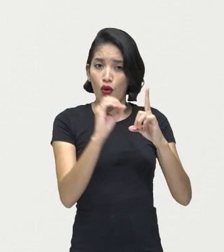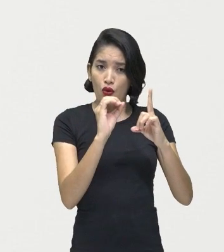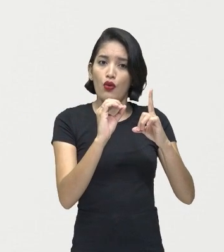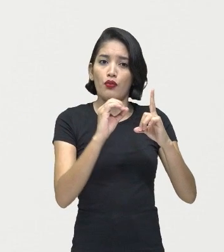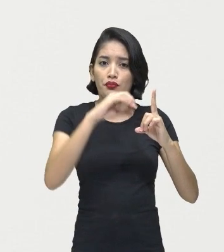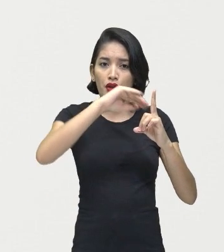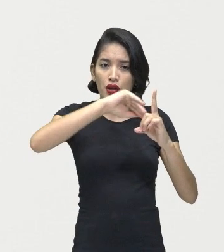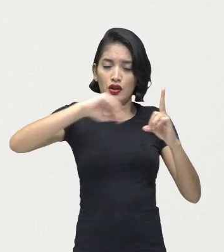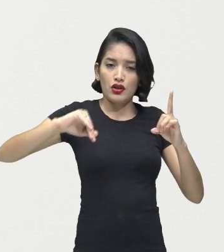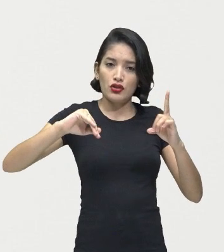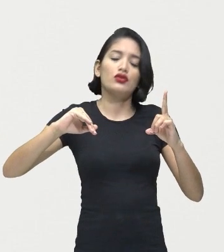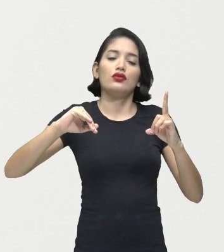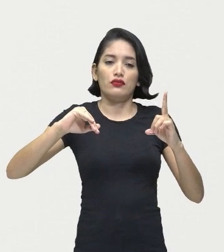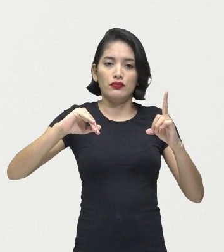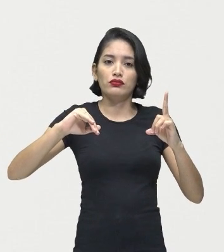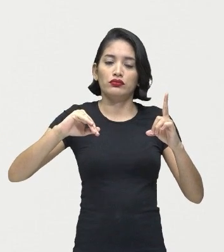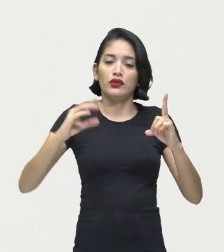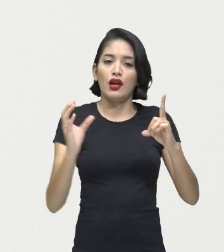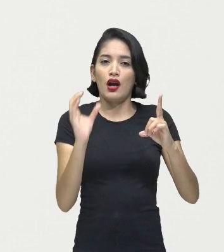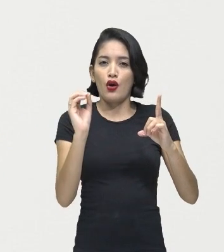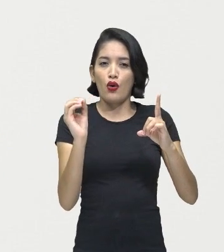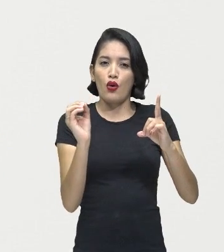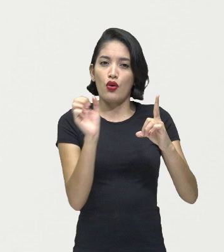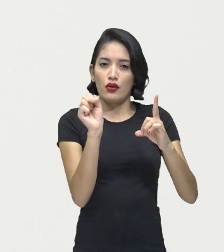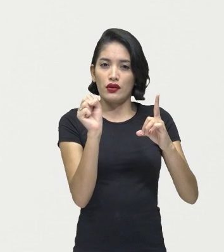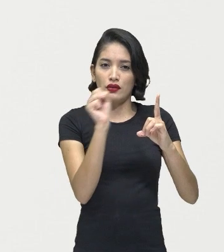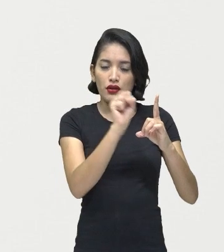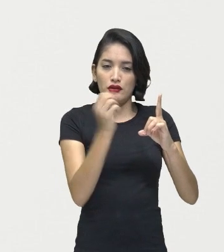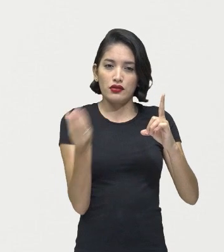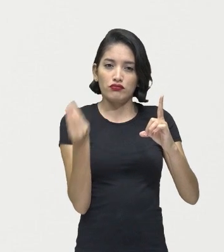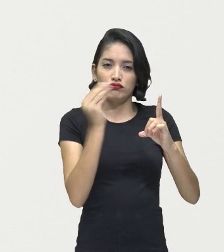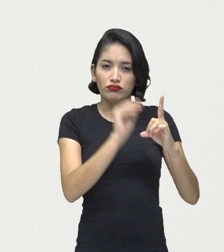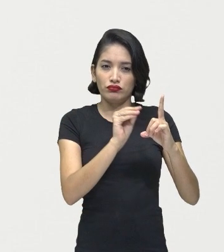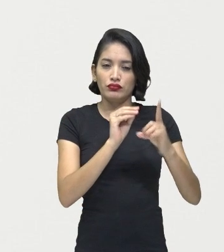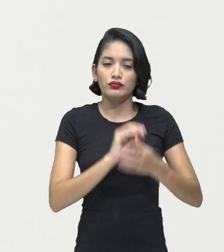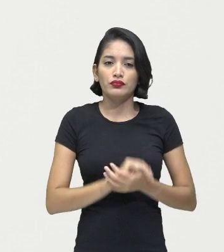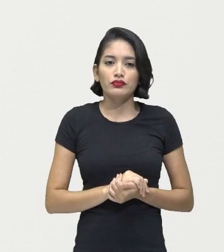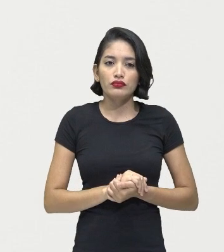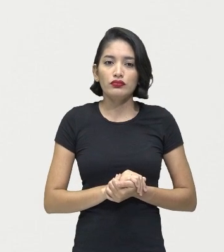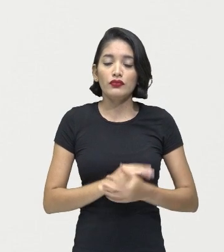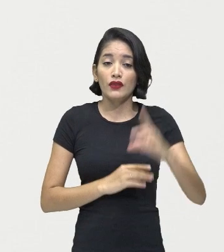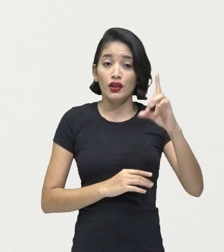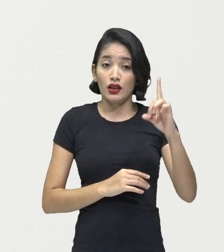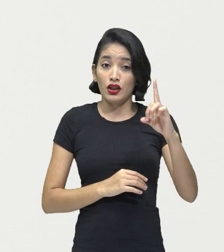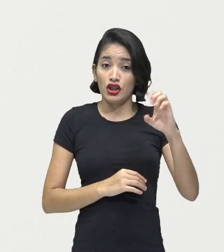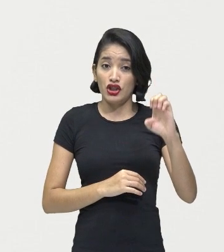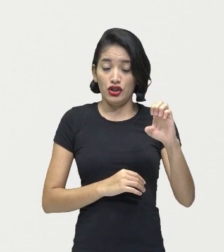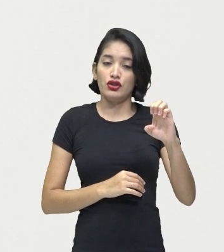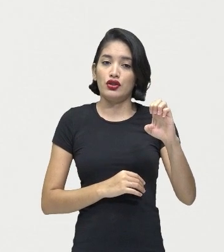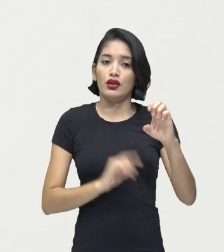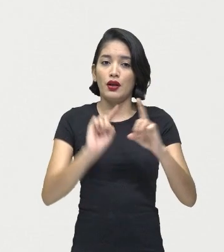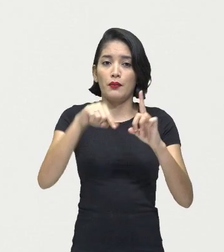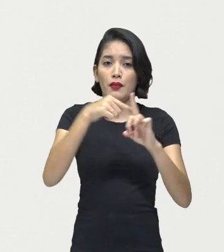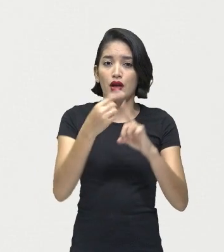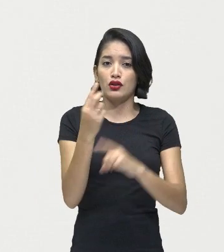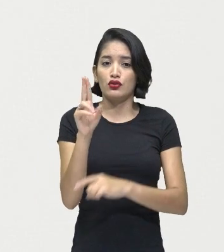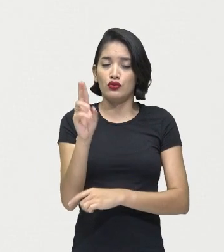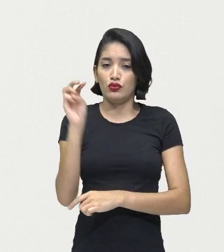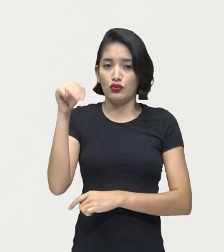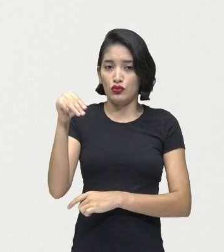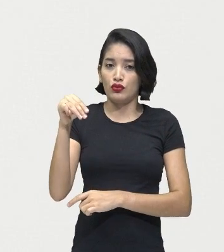Para se aglutinar aí ao o, né? Para se unir. De, no caso, mais um, forma o